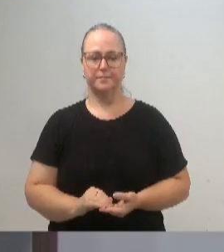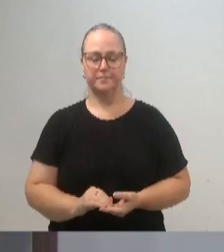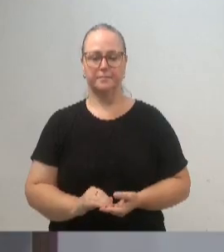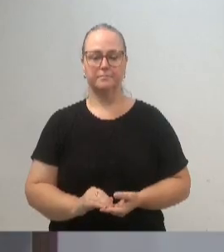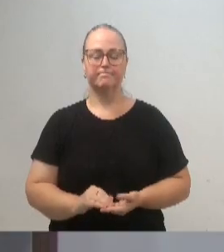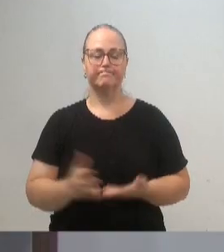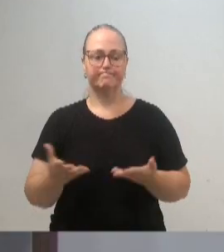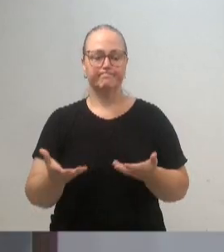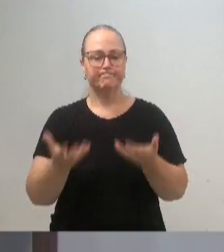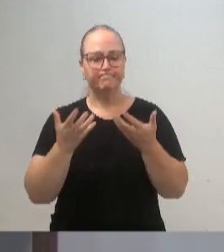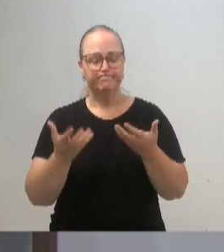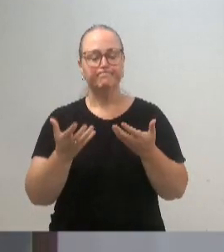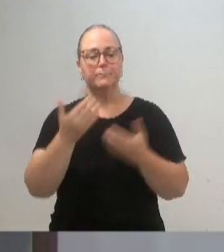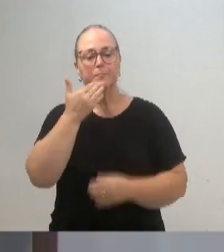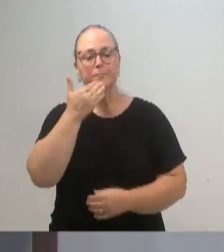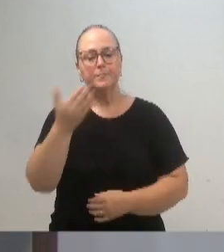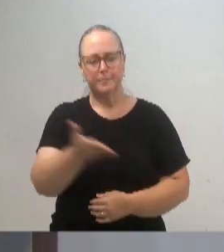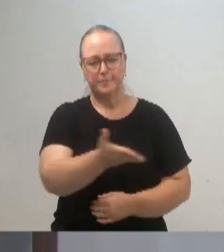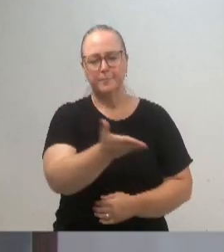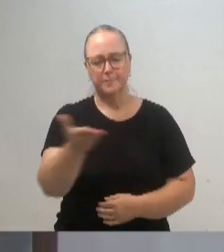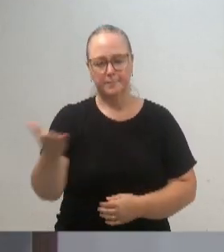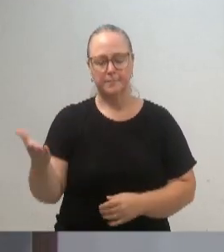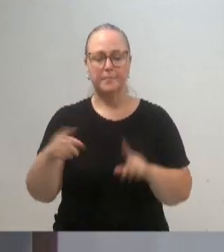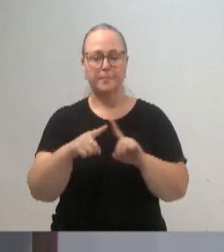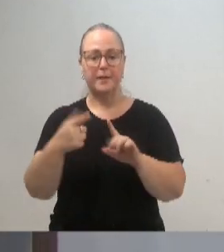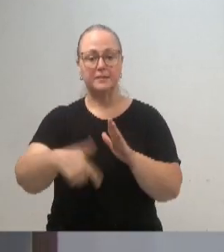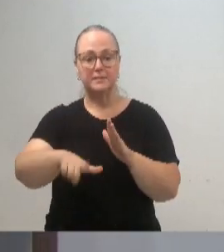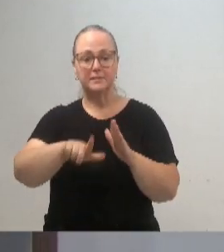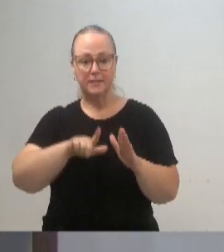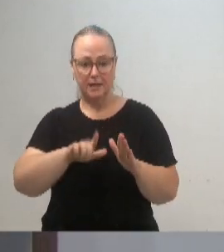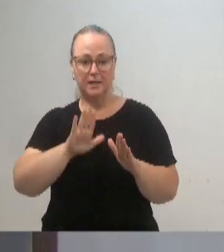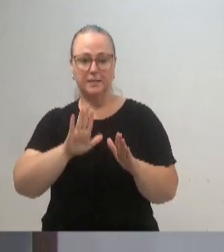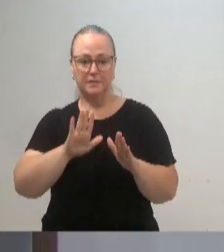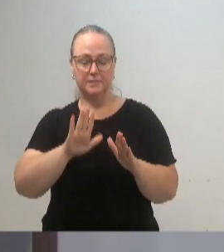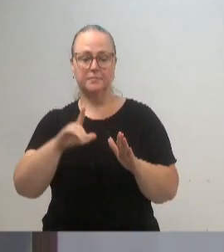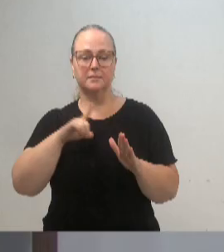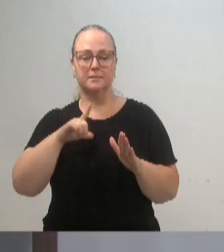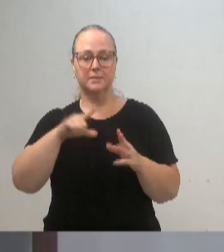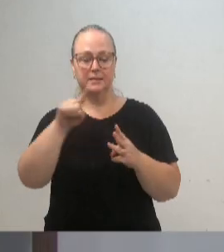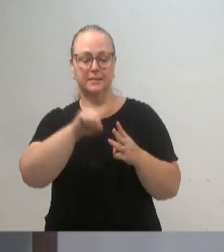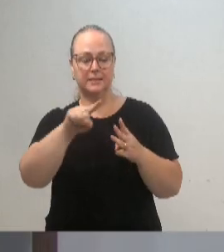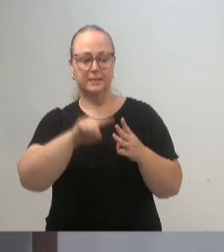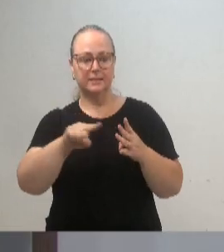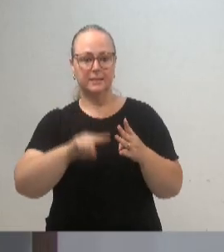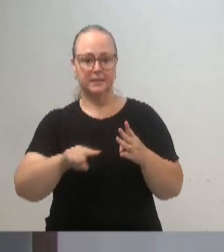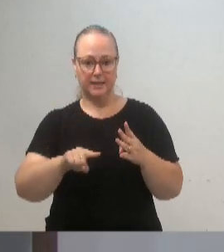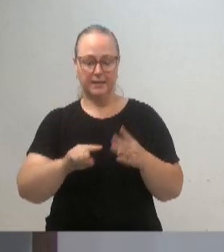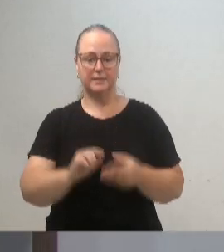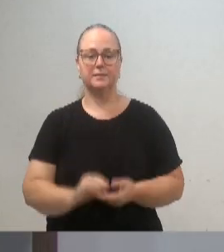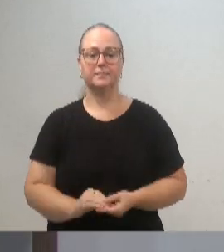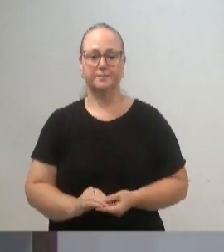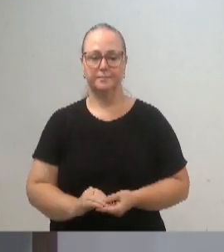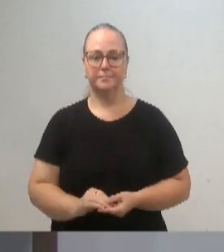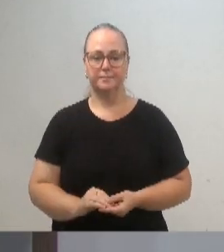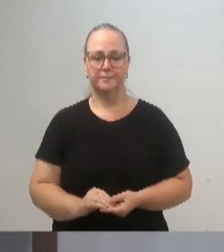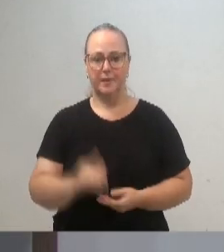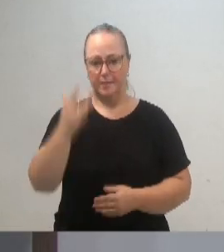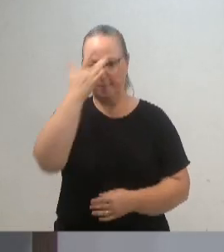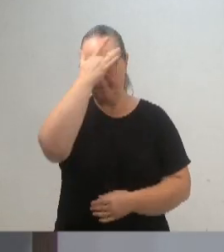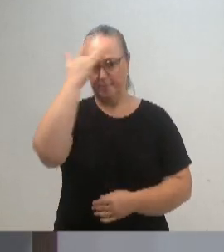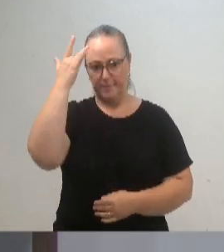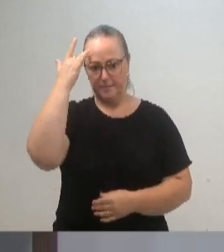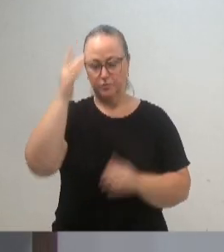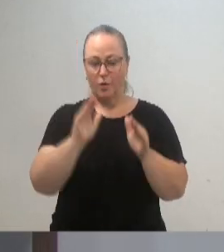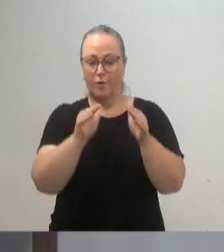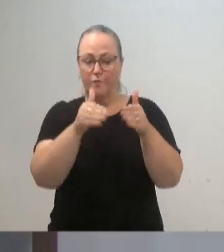para vocês, vereadores, eu gostaria de trazer aqui 3 citações de especialistas nesse